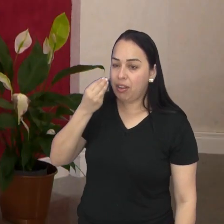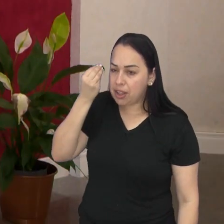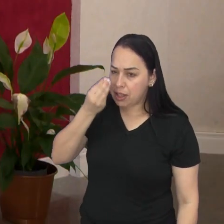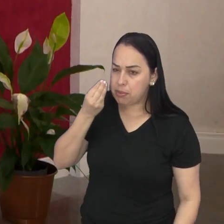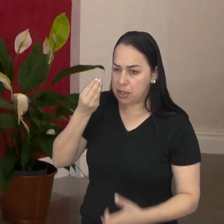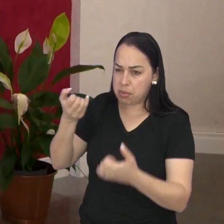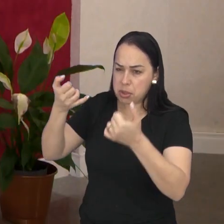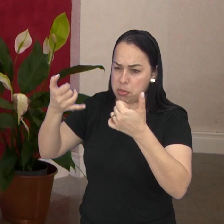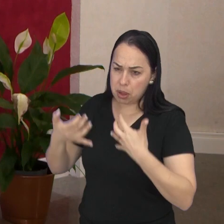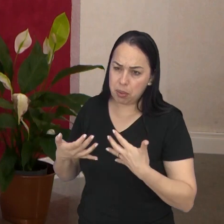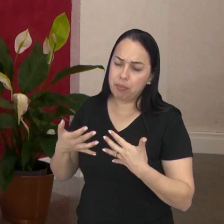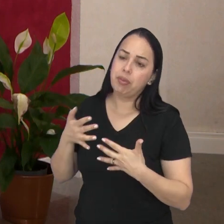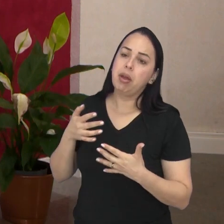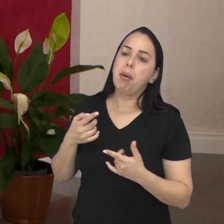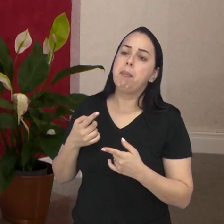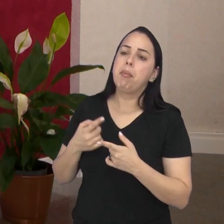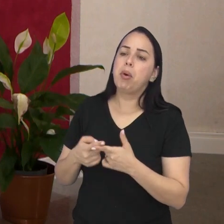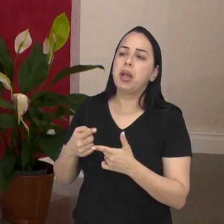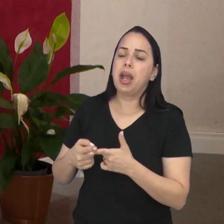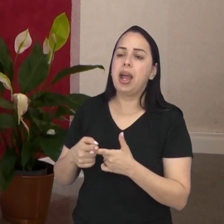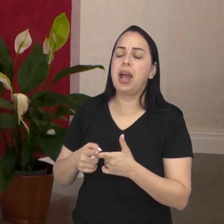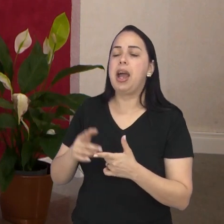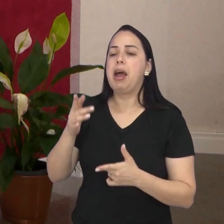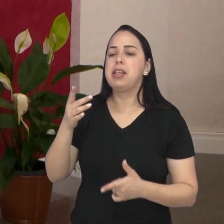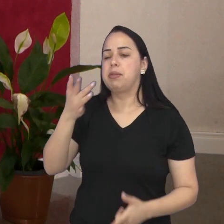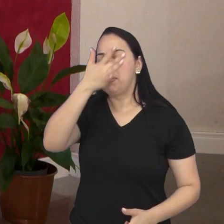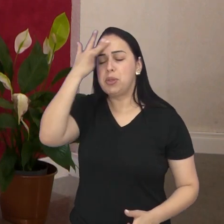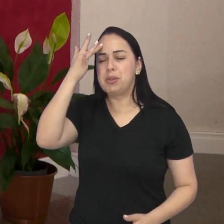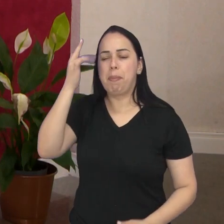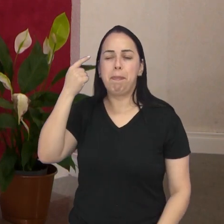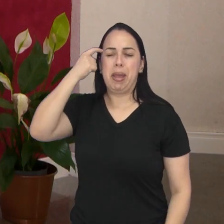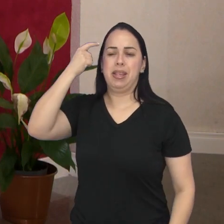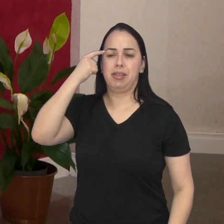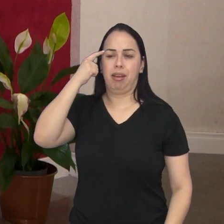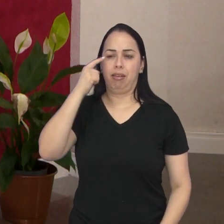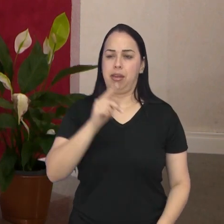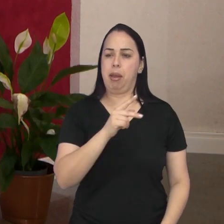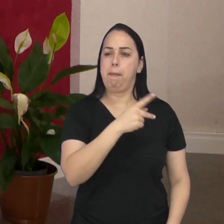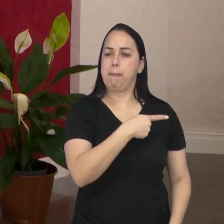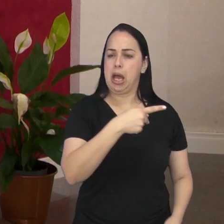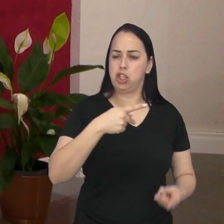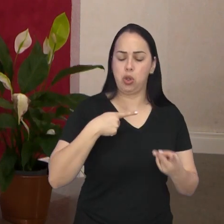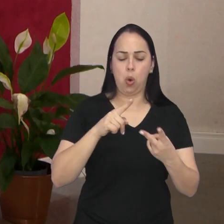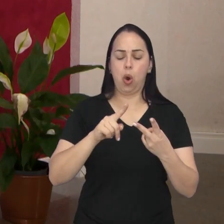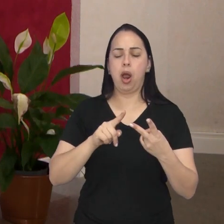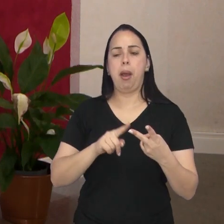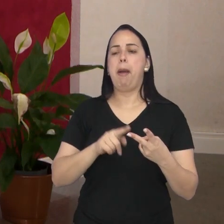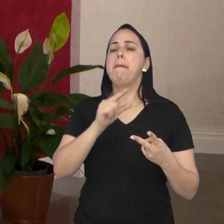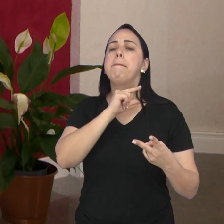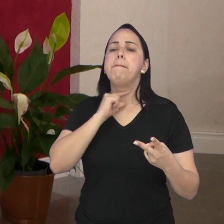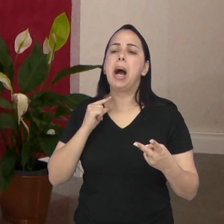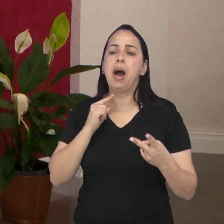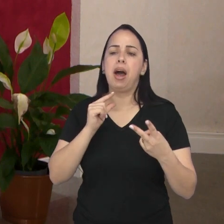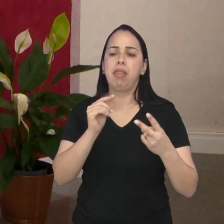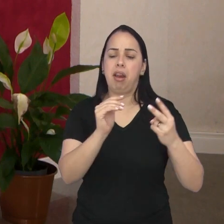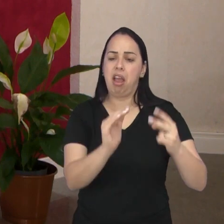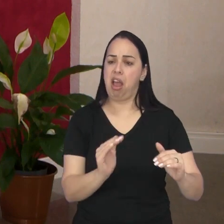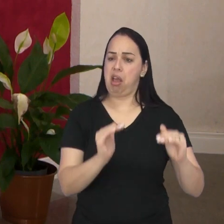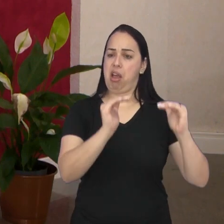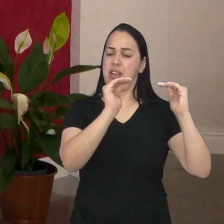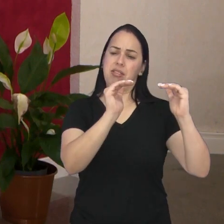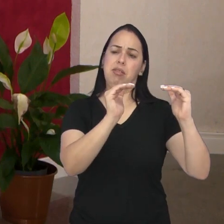experiência, por que tem essa questão das pessoas colocarem o padre, o pastor ou qualquer líder religioso numa posição